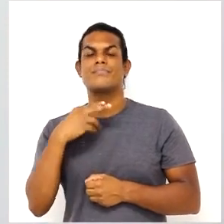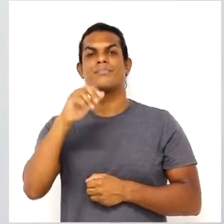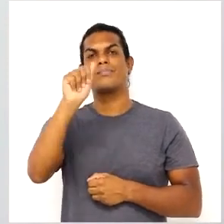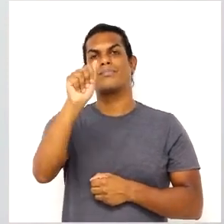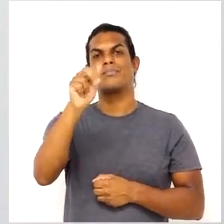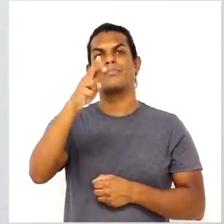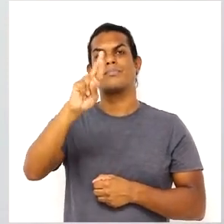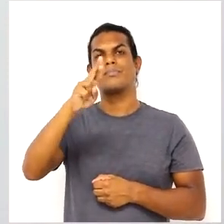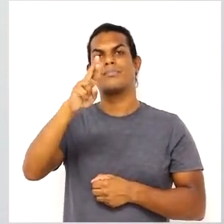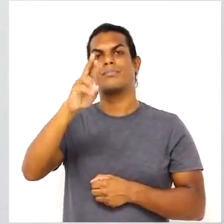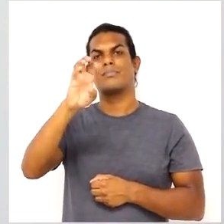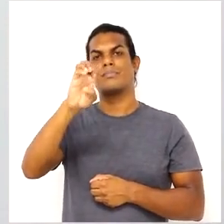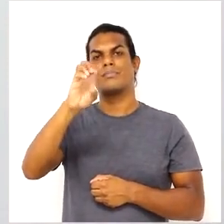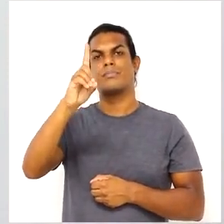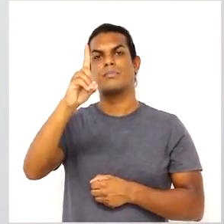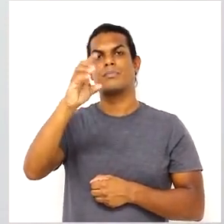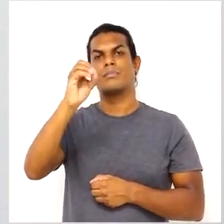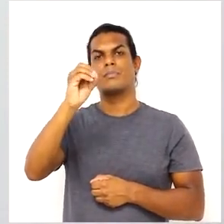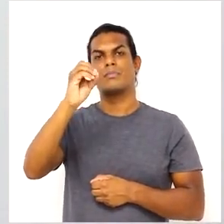R$